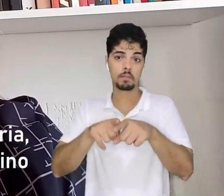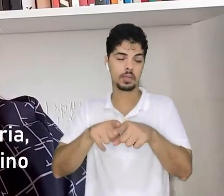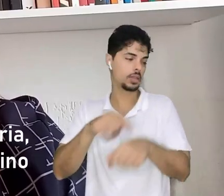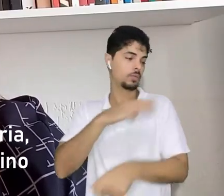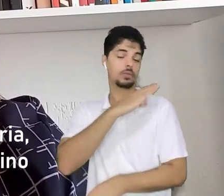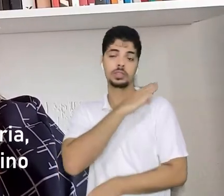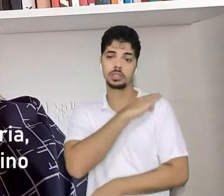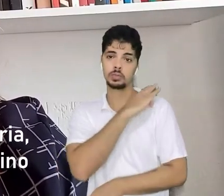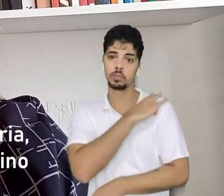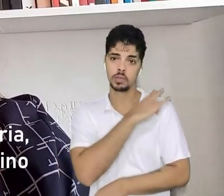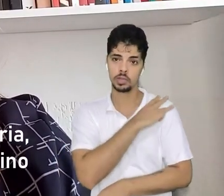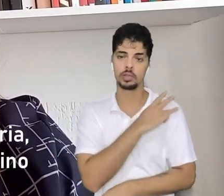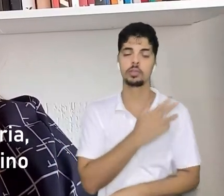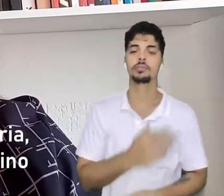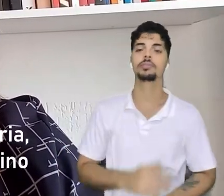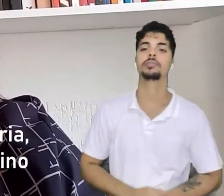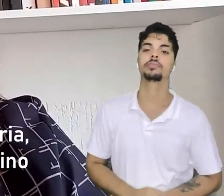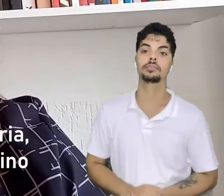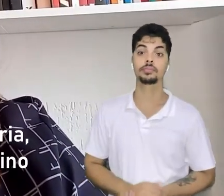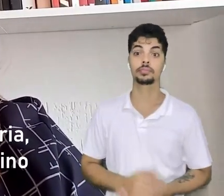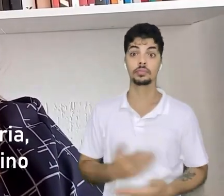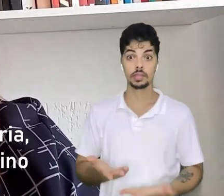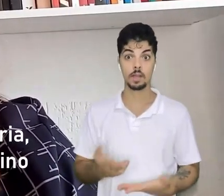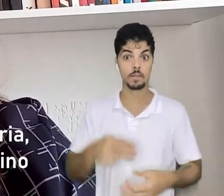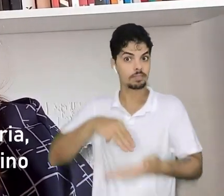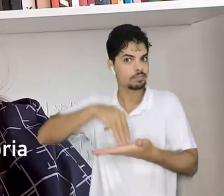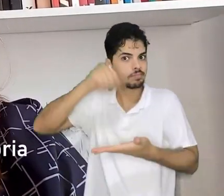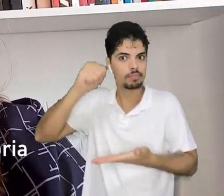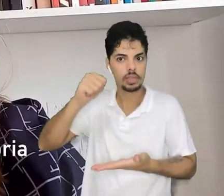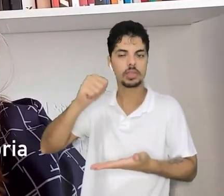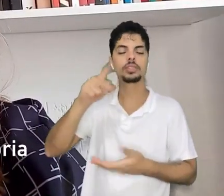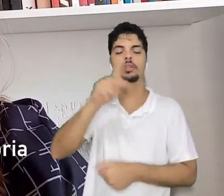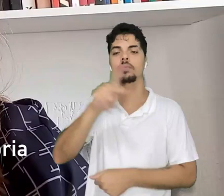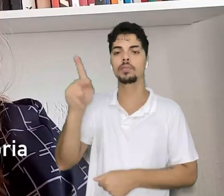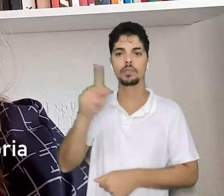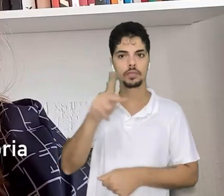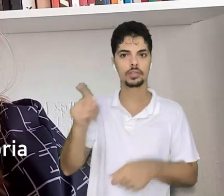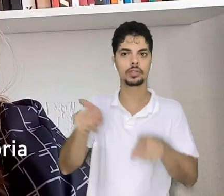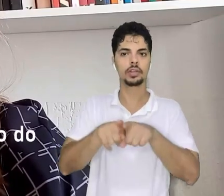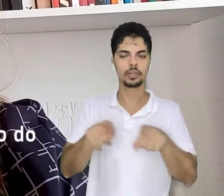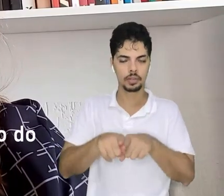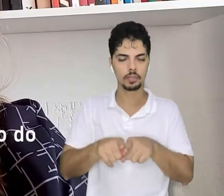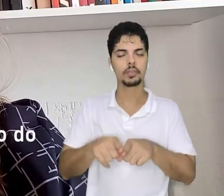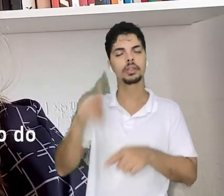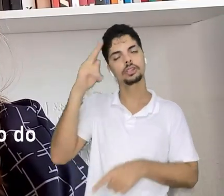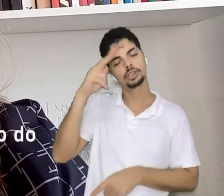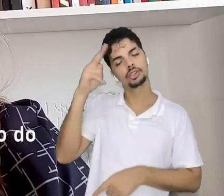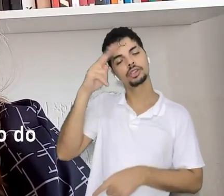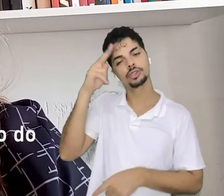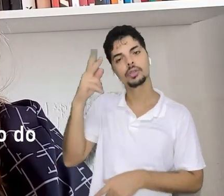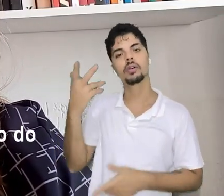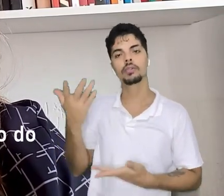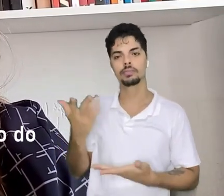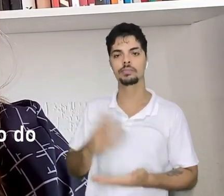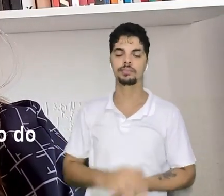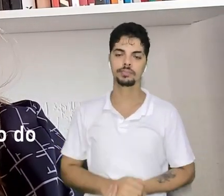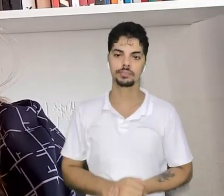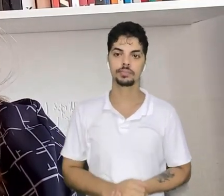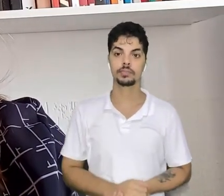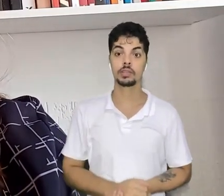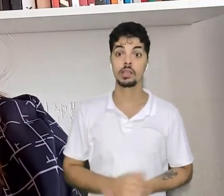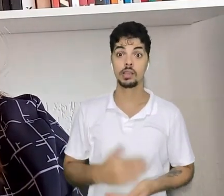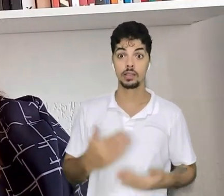graduada em História e também mestre ensino de história pelo próprio história na Universidade do Estado do Mato